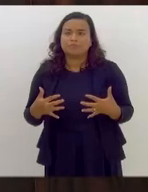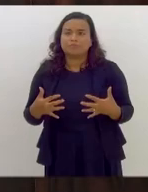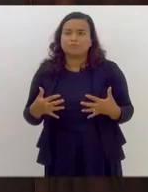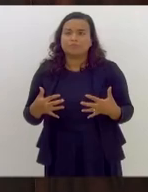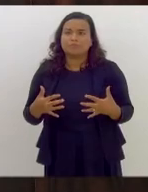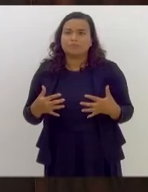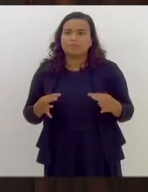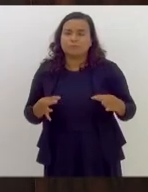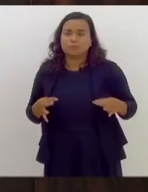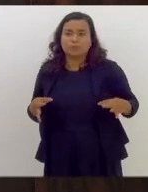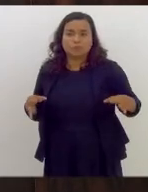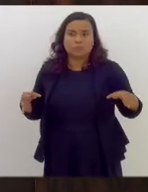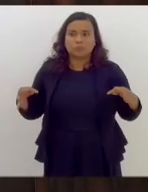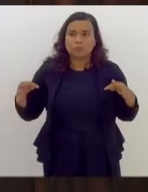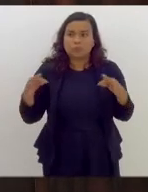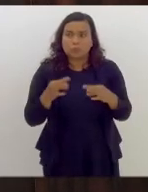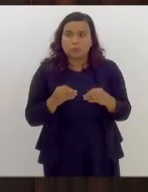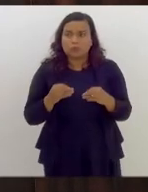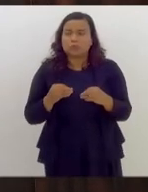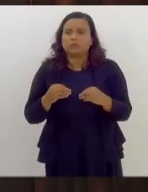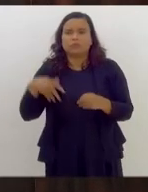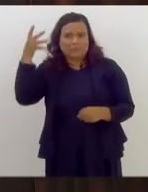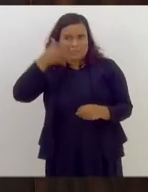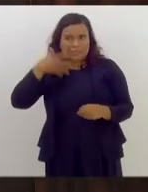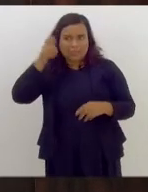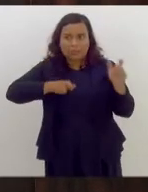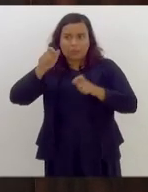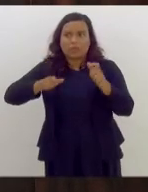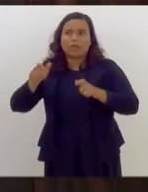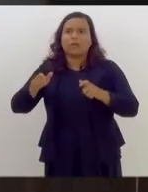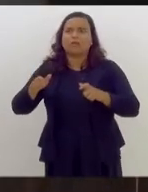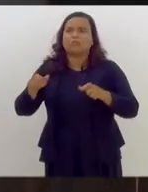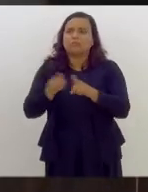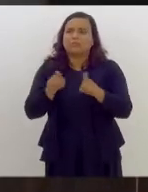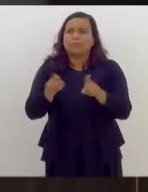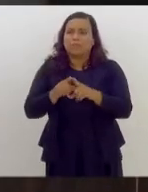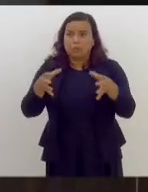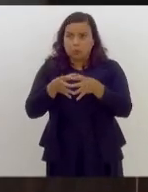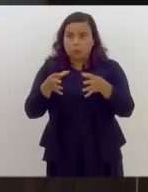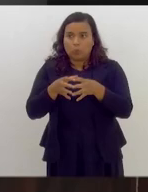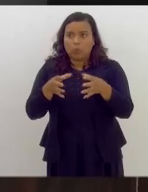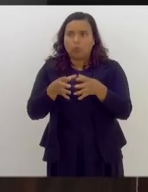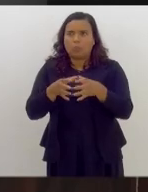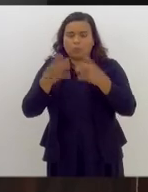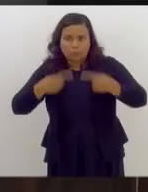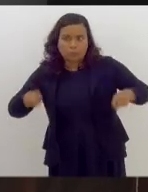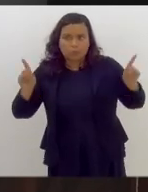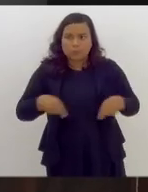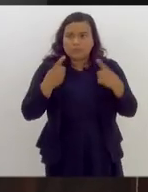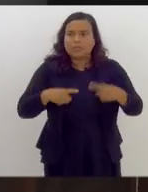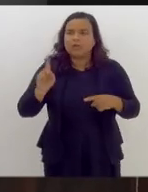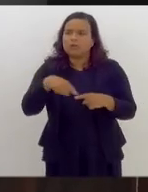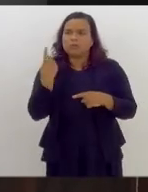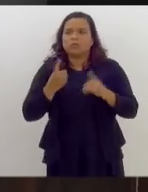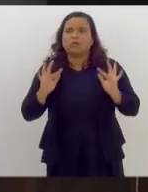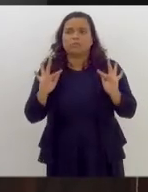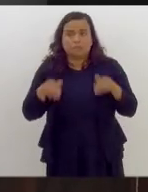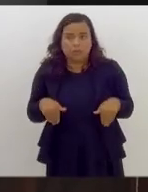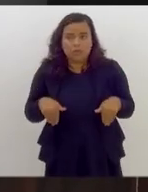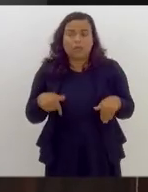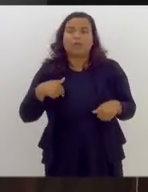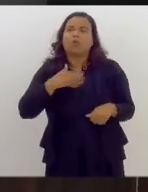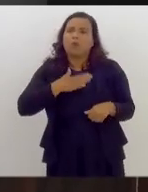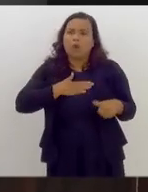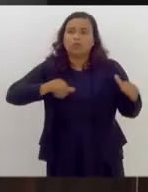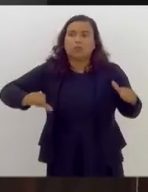que todos quando é o cerimonial, a banda de música toca e depois a gente encerra. Eu gosto de